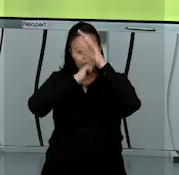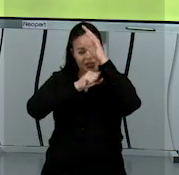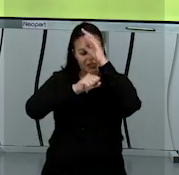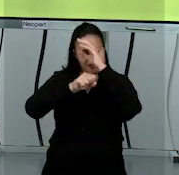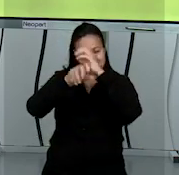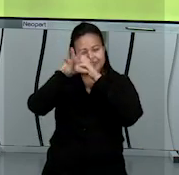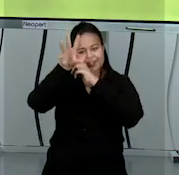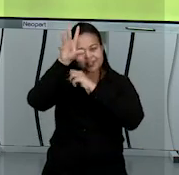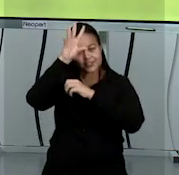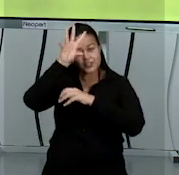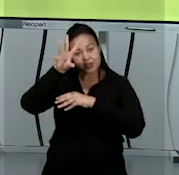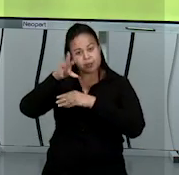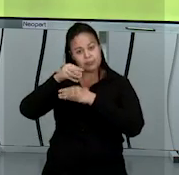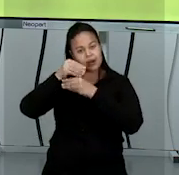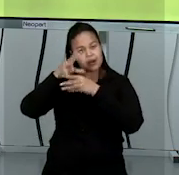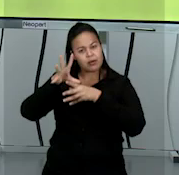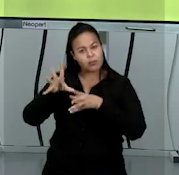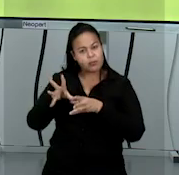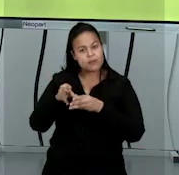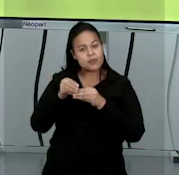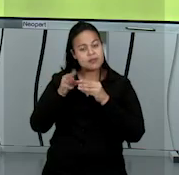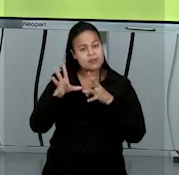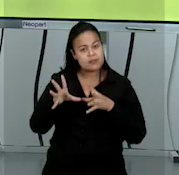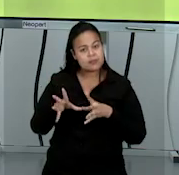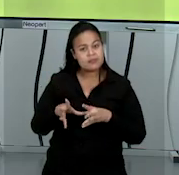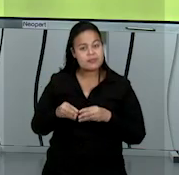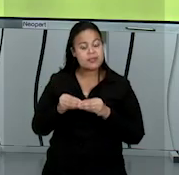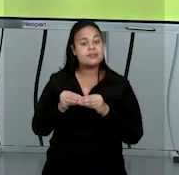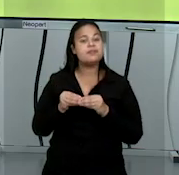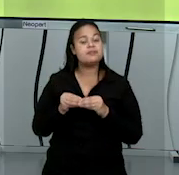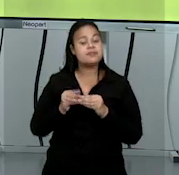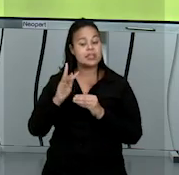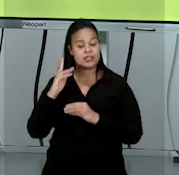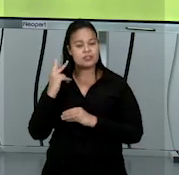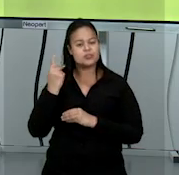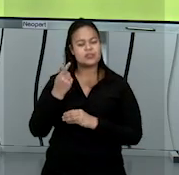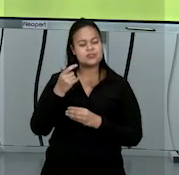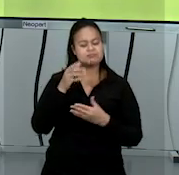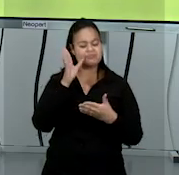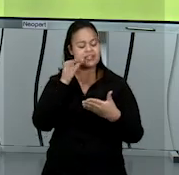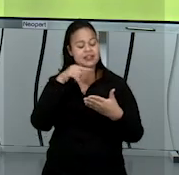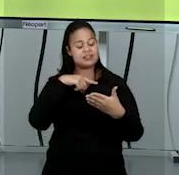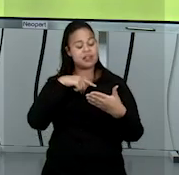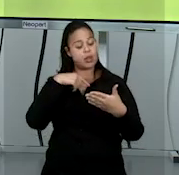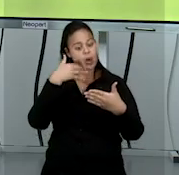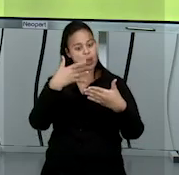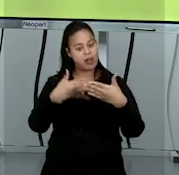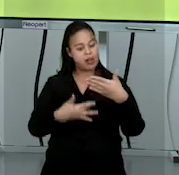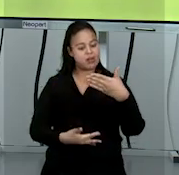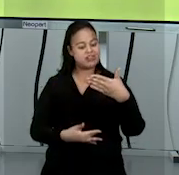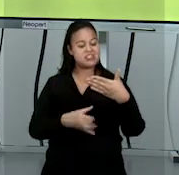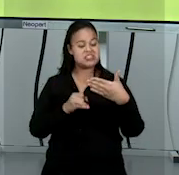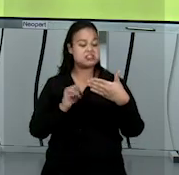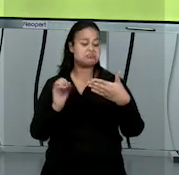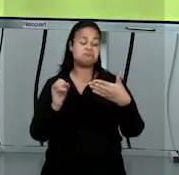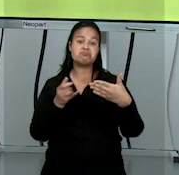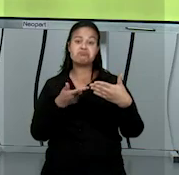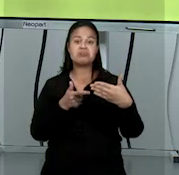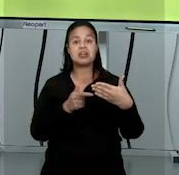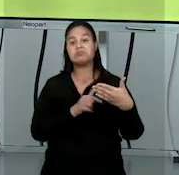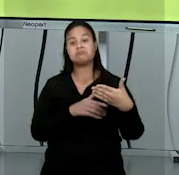história, do enredo, do que trata o livro, a obra. E aí sim, se tiver interesse, você vai ler aquele livro. Não é assim?